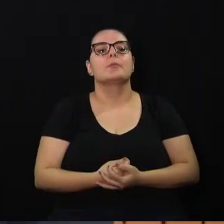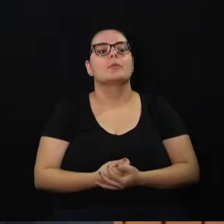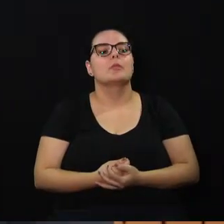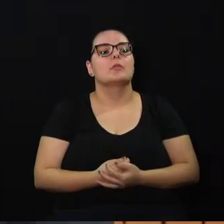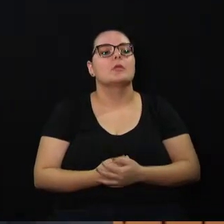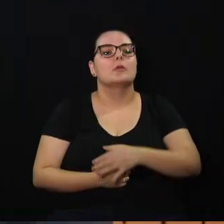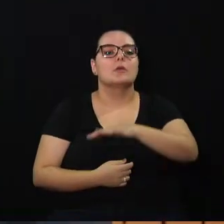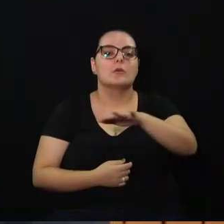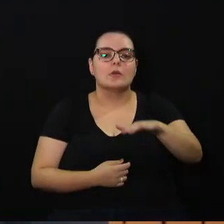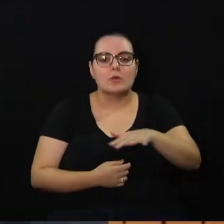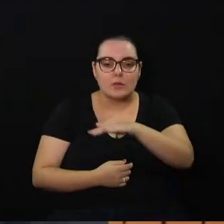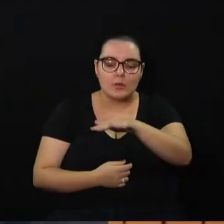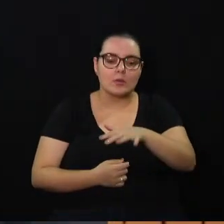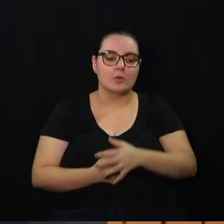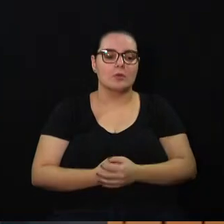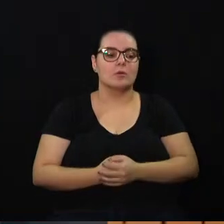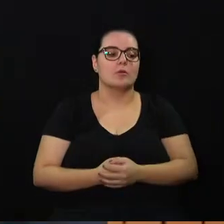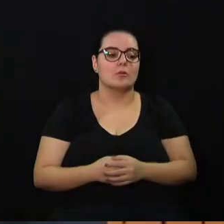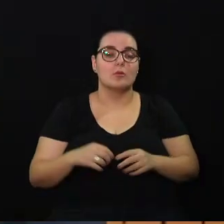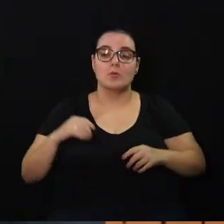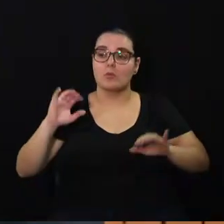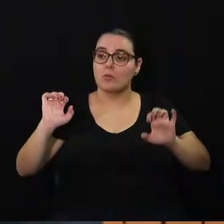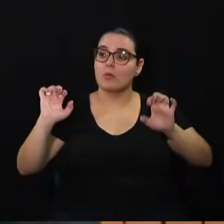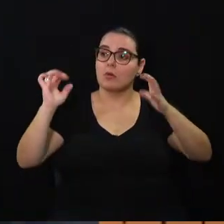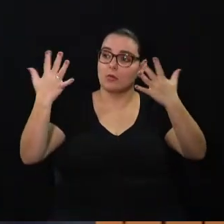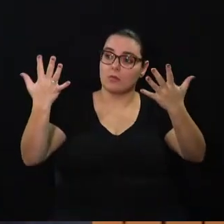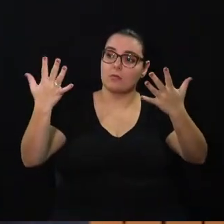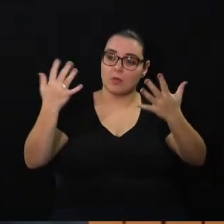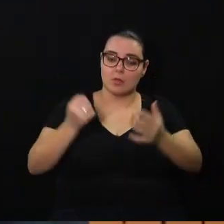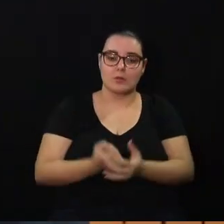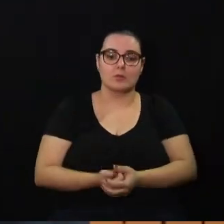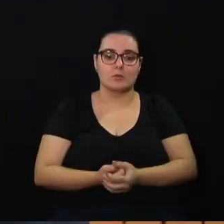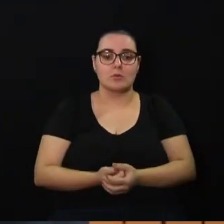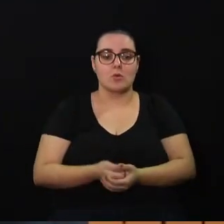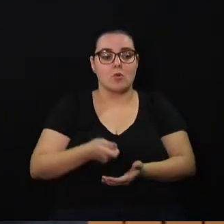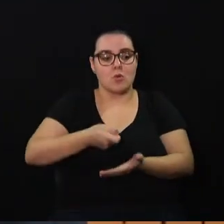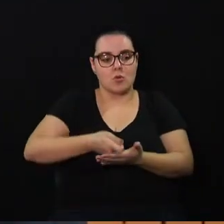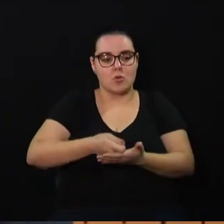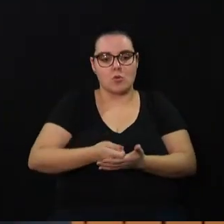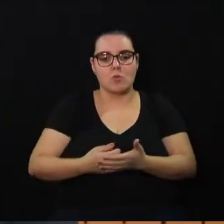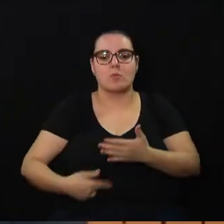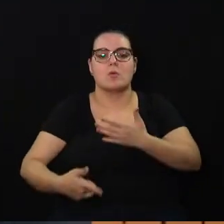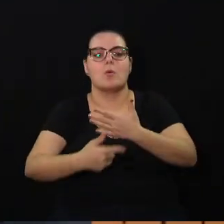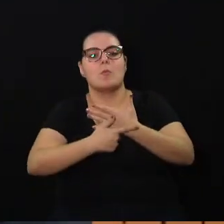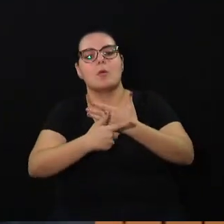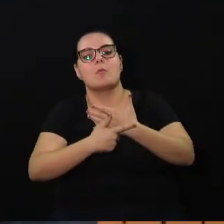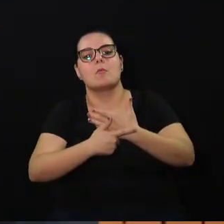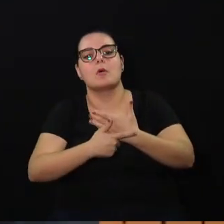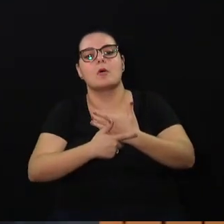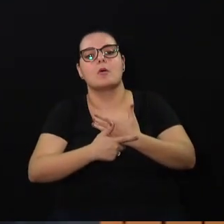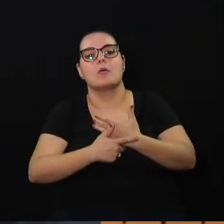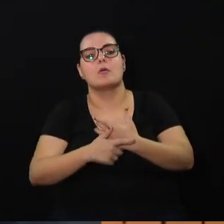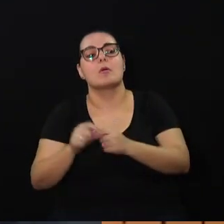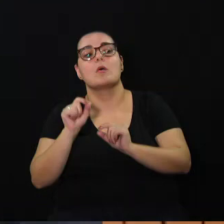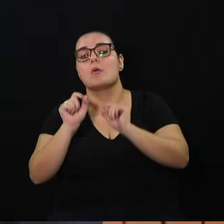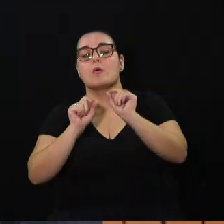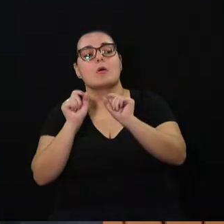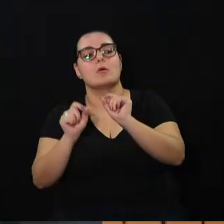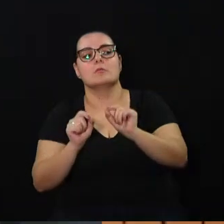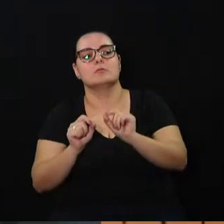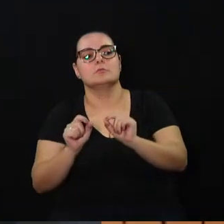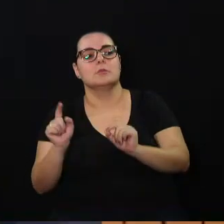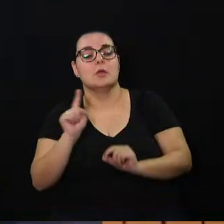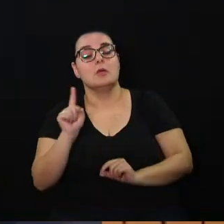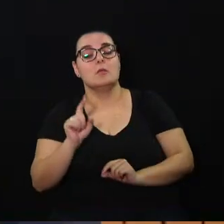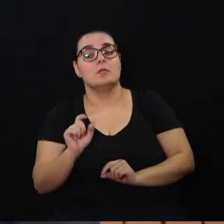através de eventos como esse se cumprir uma das suas missões uma das suas funções ela existe não apenas para